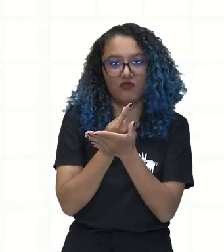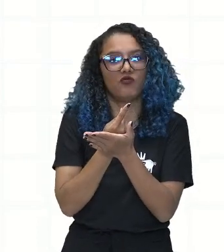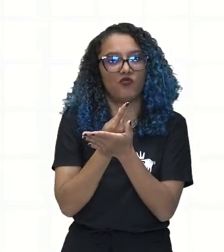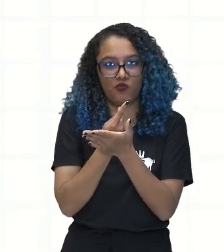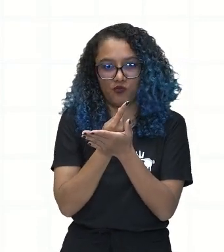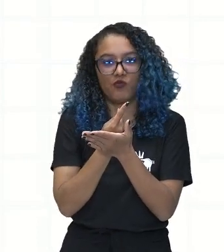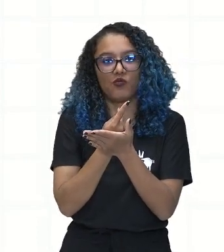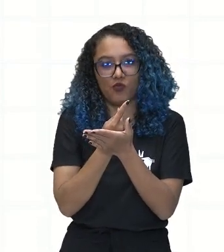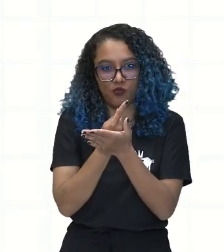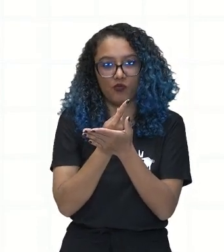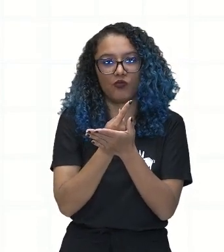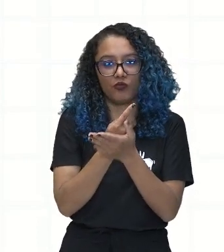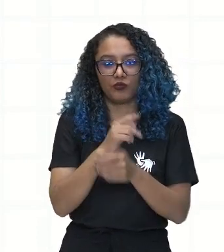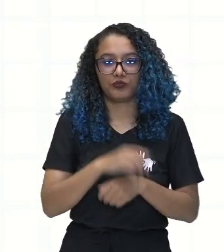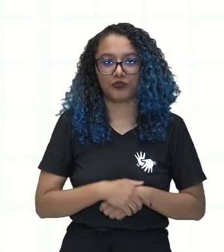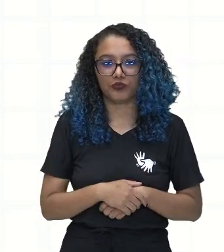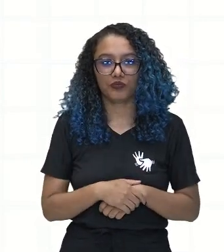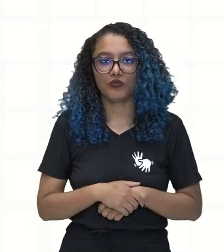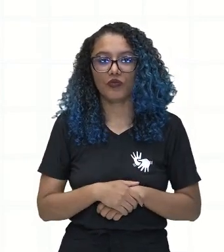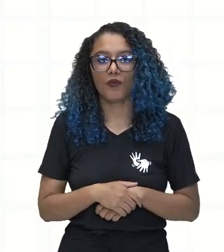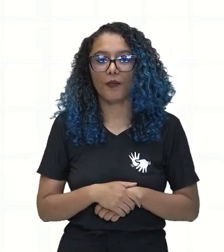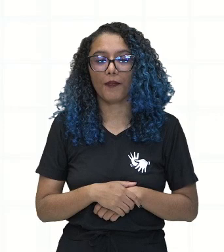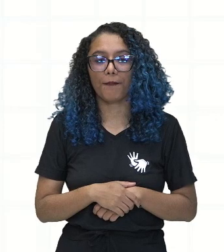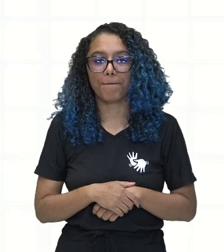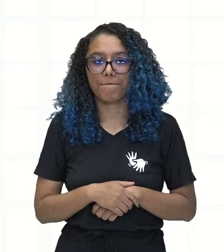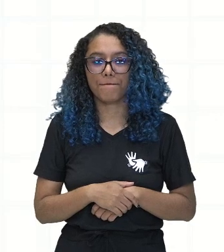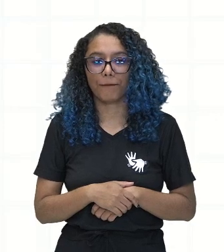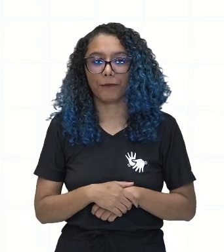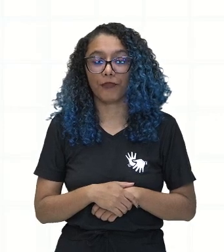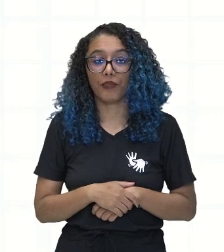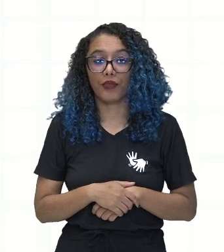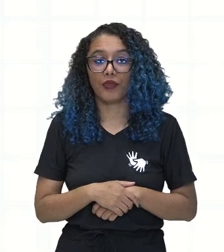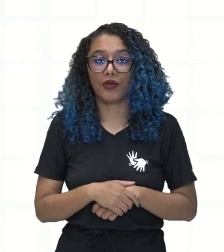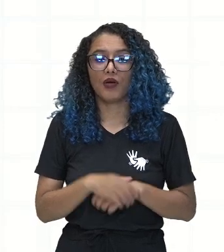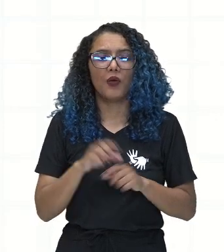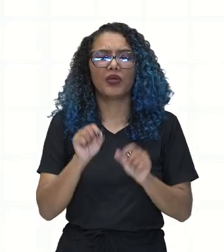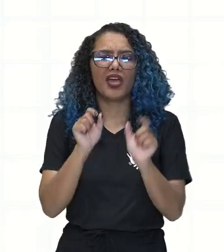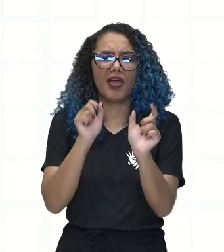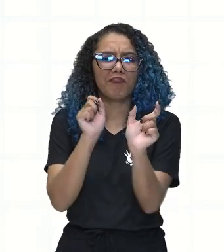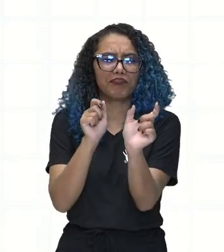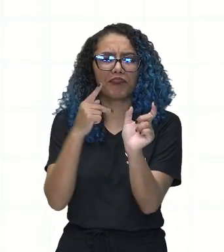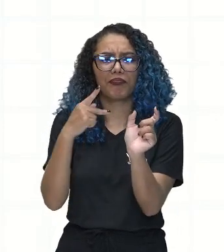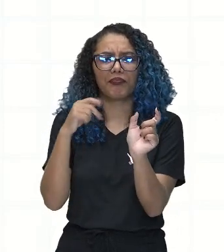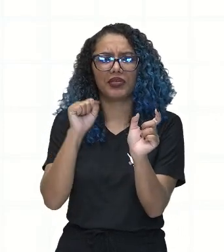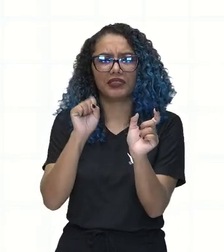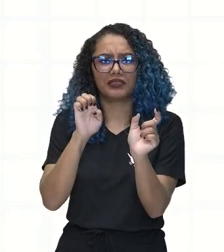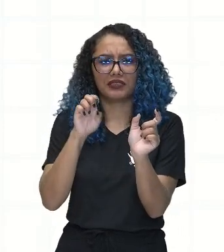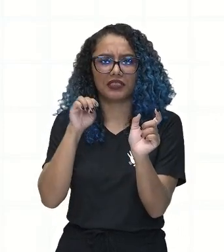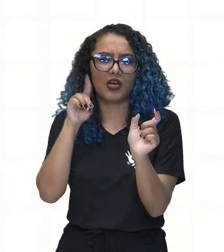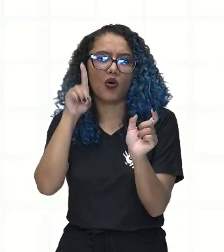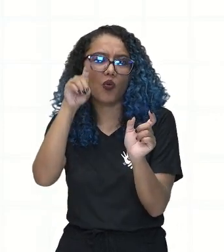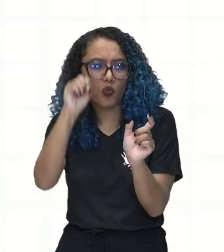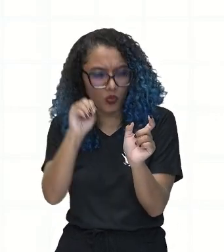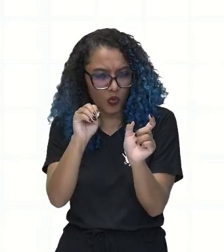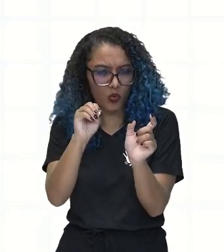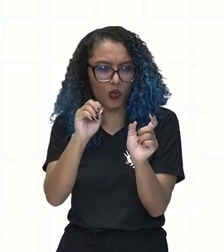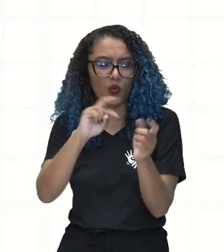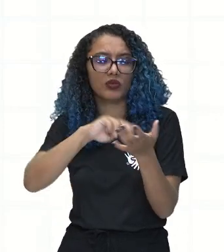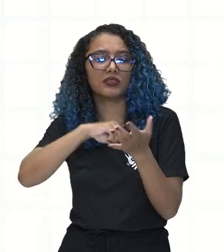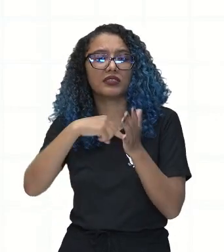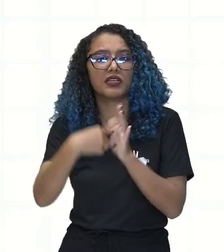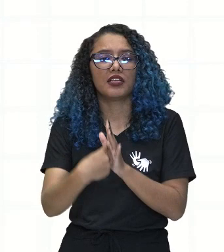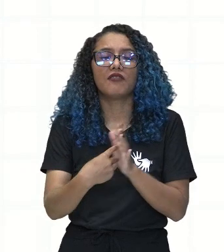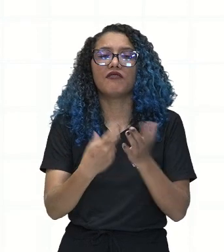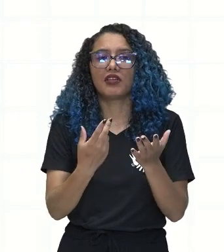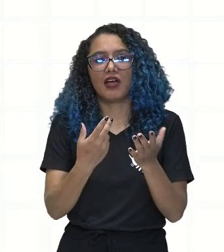pseudo-médica. A polícia prendeu a pseudo-médica. Professor, o que é pseudo? Pseudo é um prefixo utilizado na